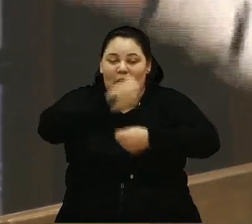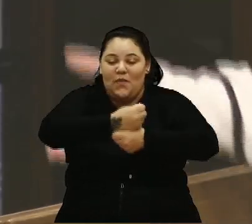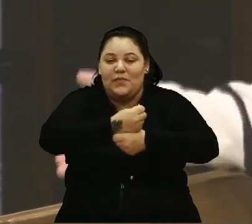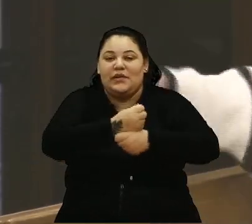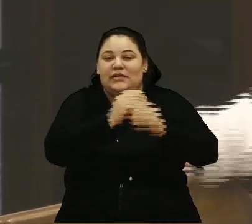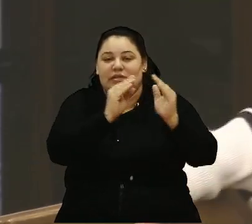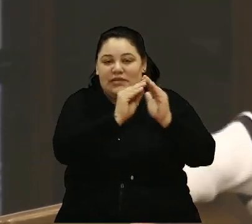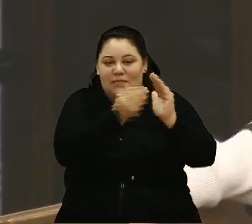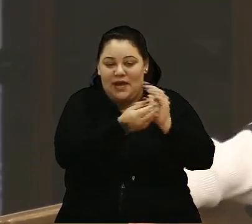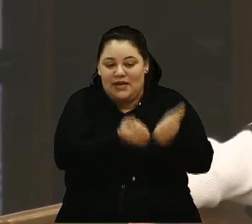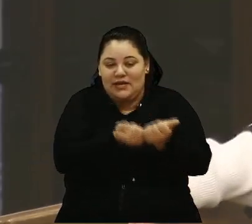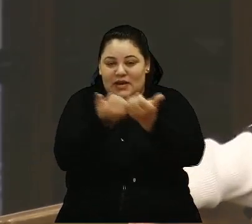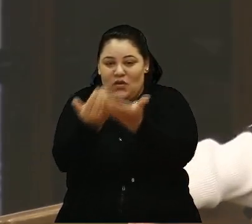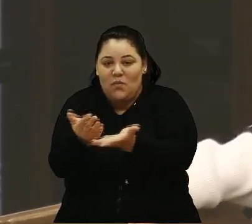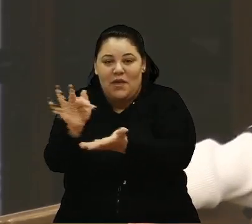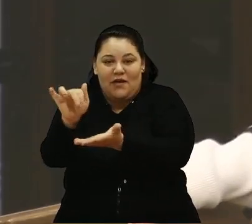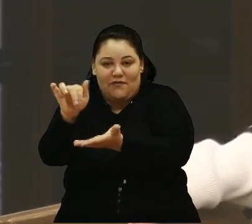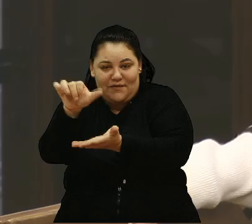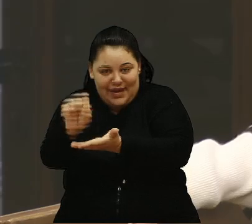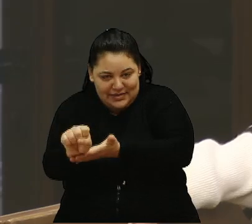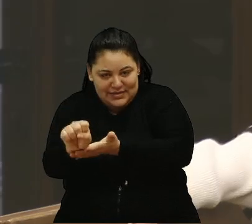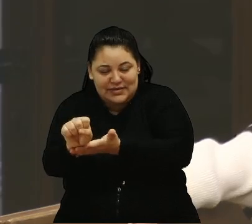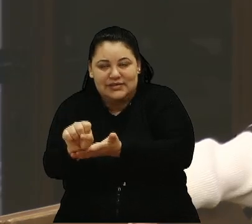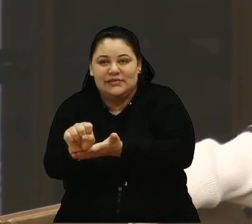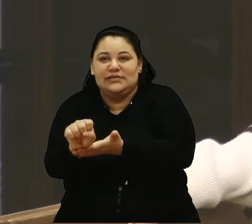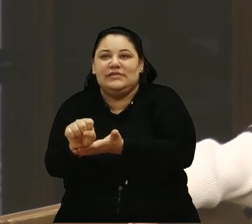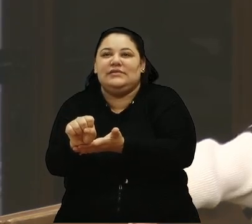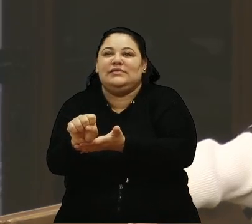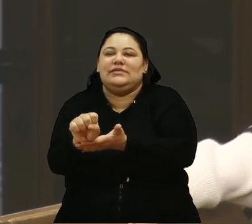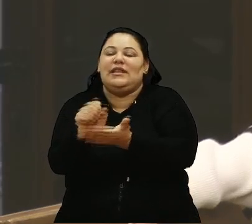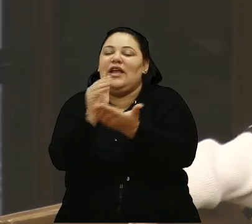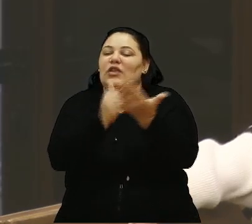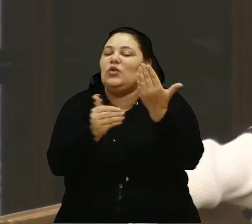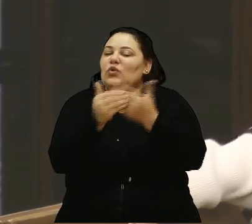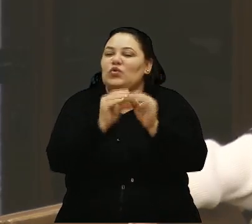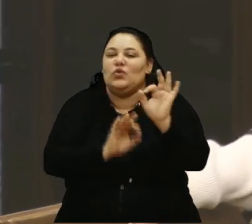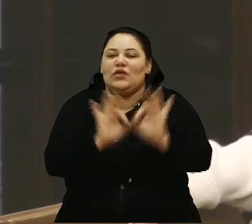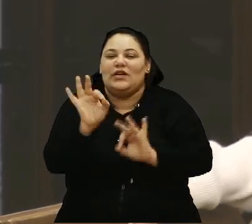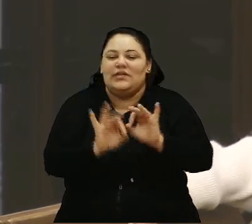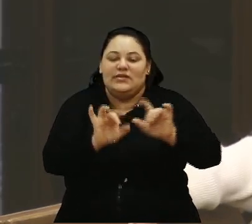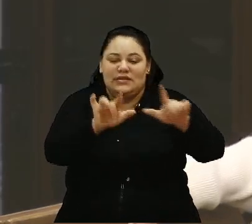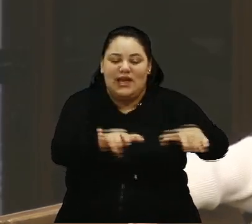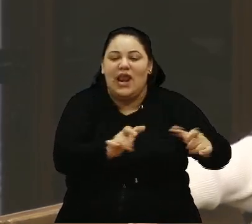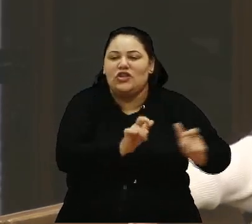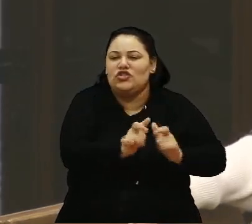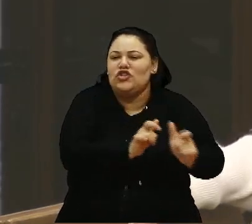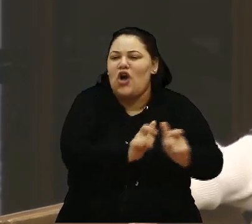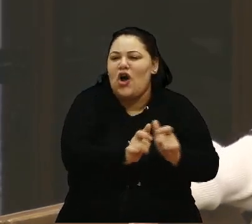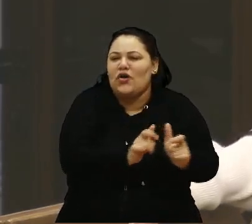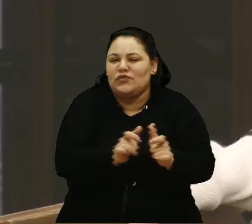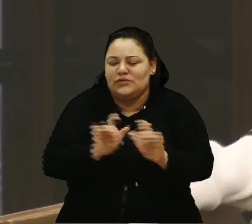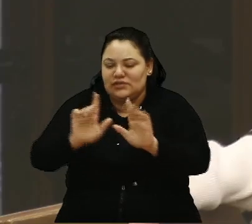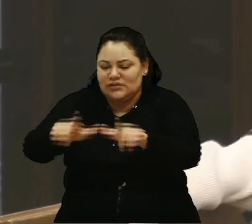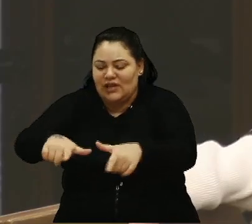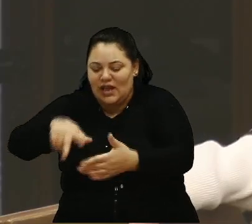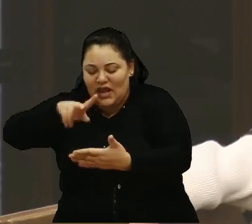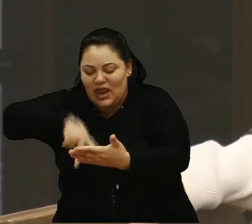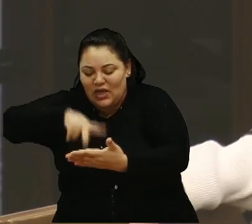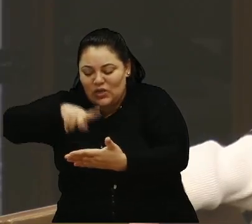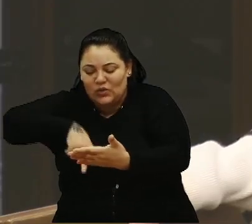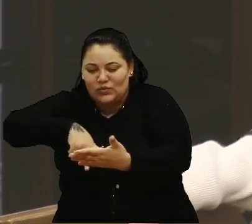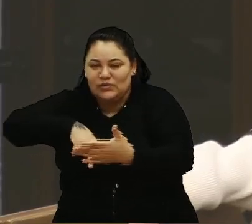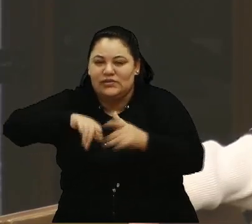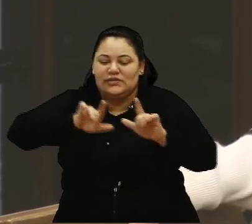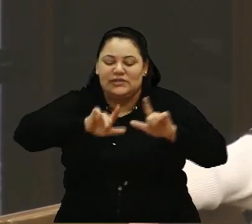para a FAS, então está tudo lá organizado, sala de jogos, sala de leitura, sala